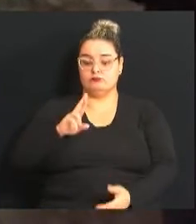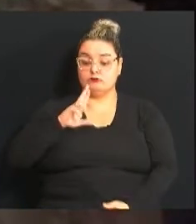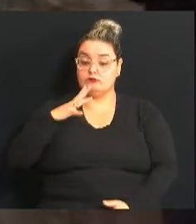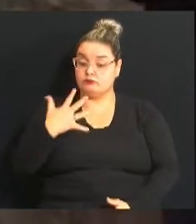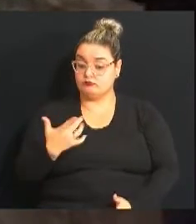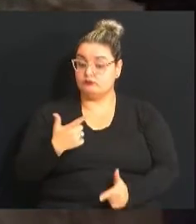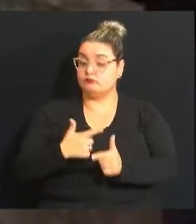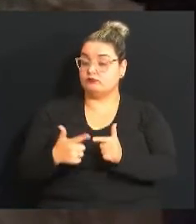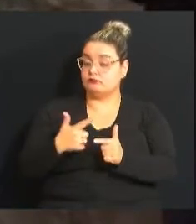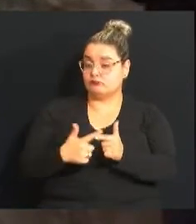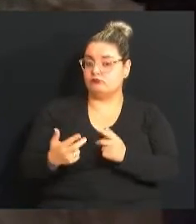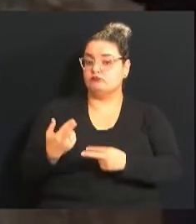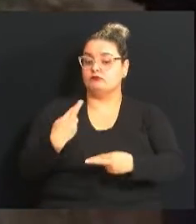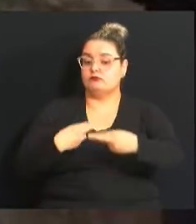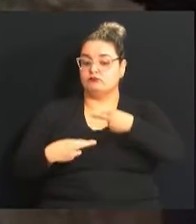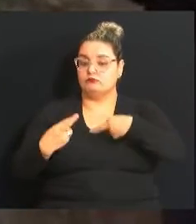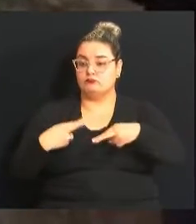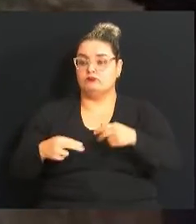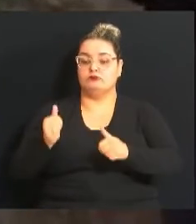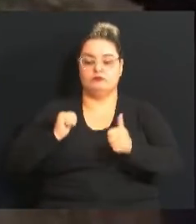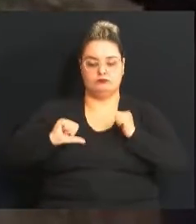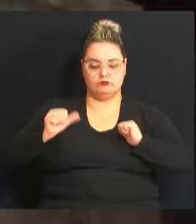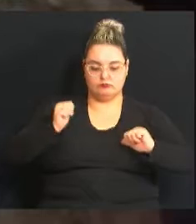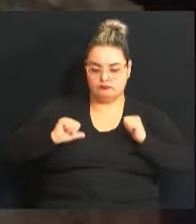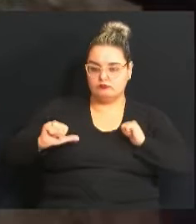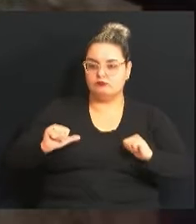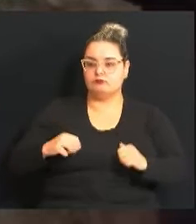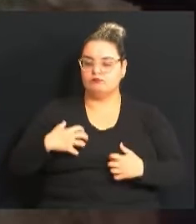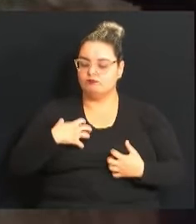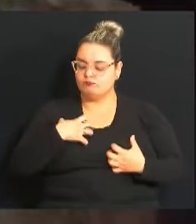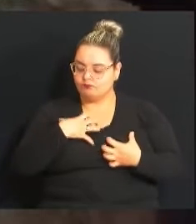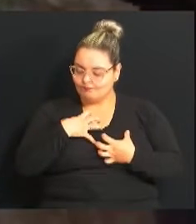problemas relacionados à ansiedade, à angústia,